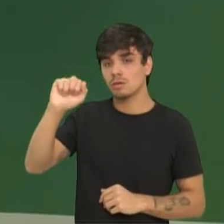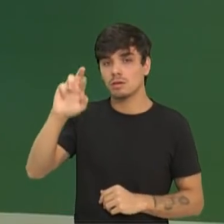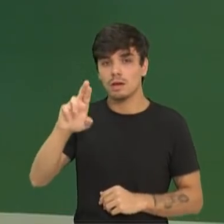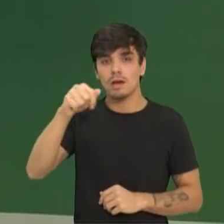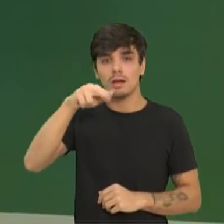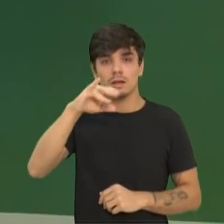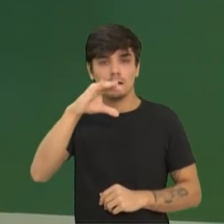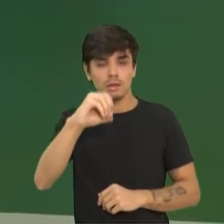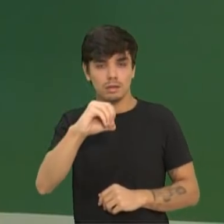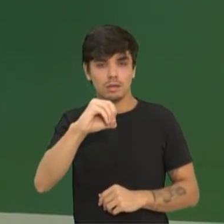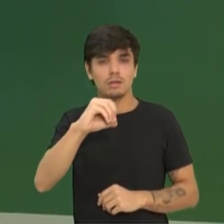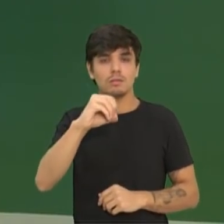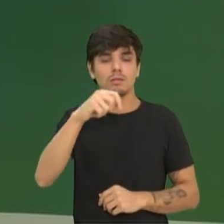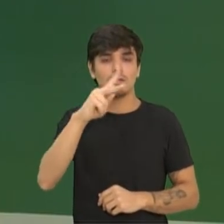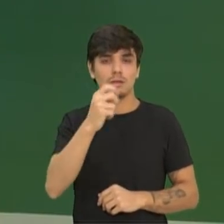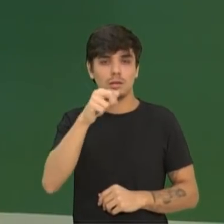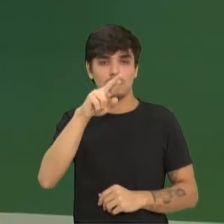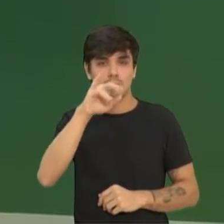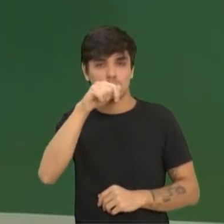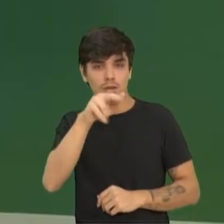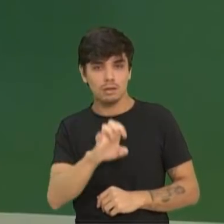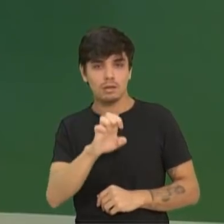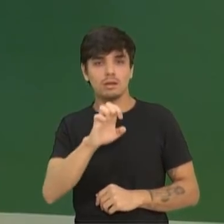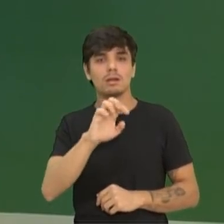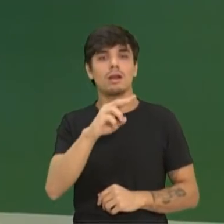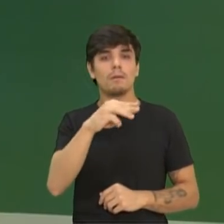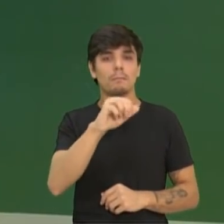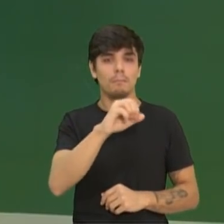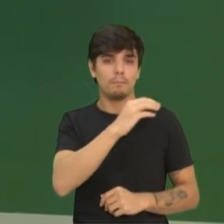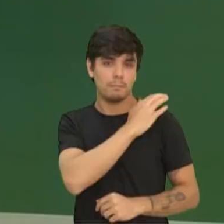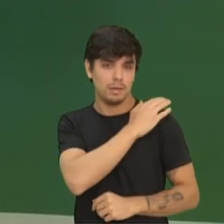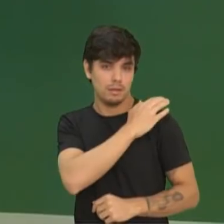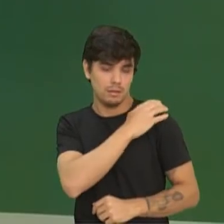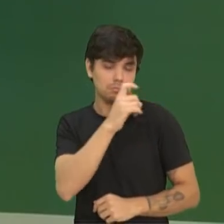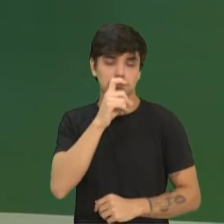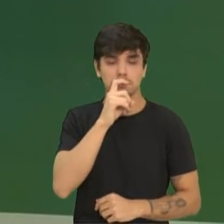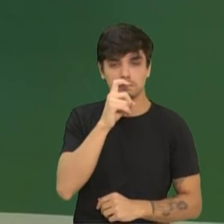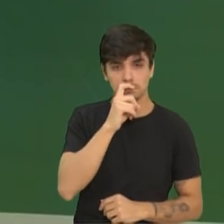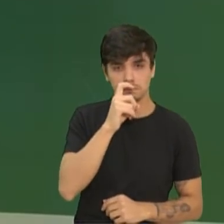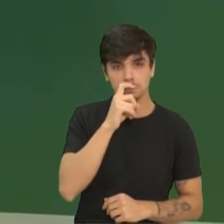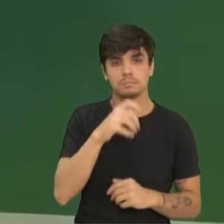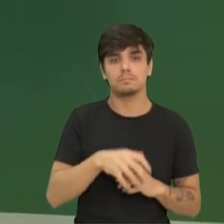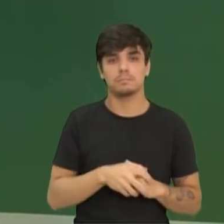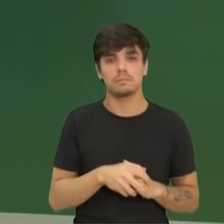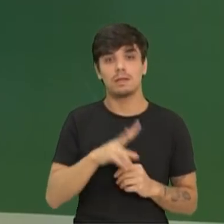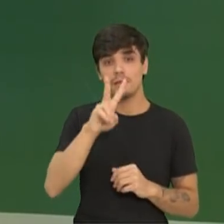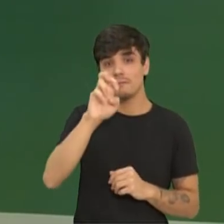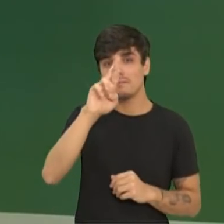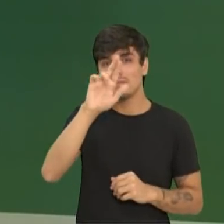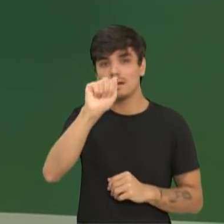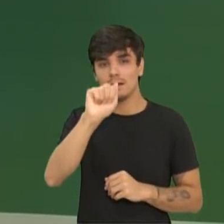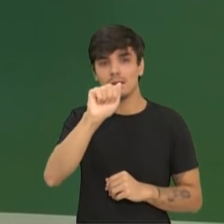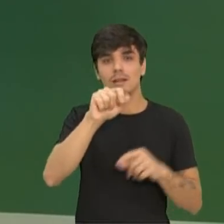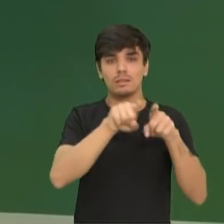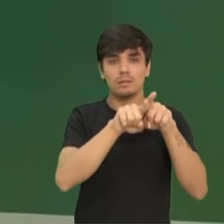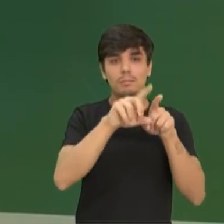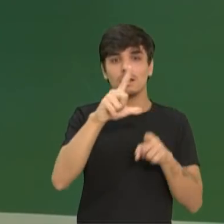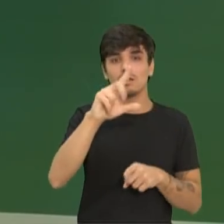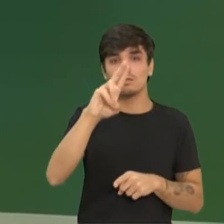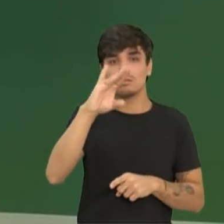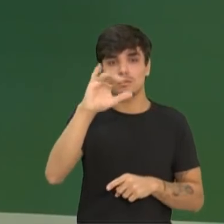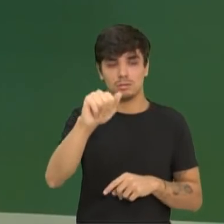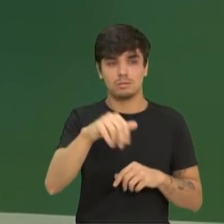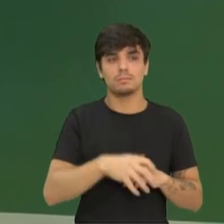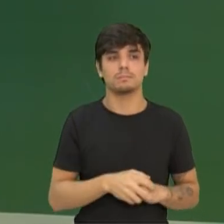Kiko, o Eduardo, o Henrique, a madrinha, o papai, que é o padrinho, Vera e Lúcia. Esses são os